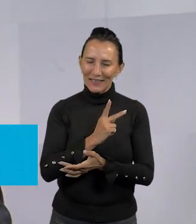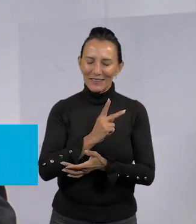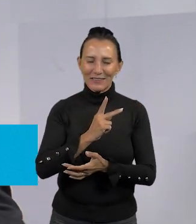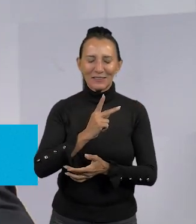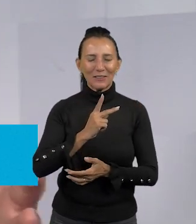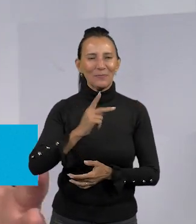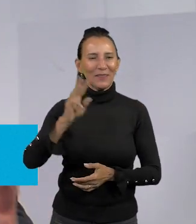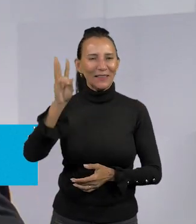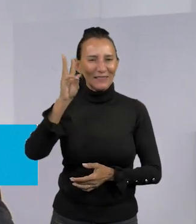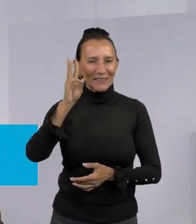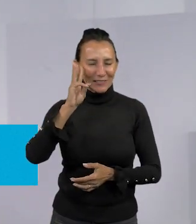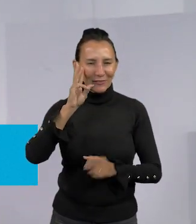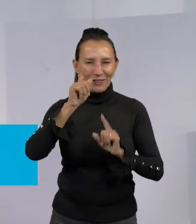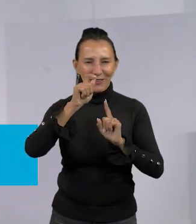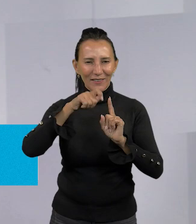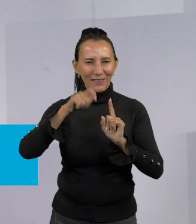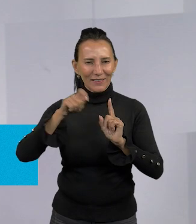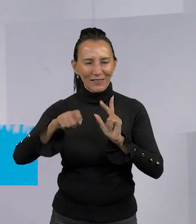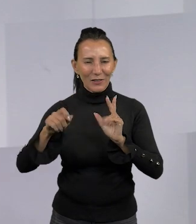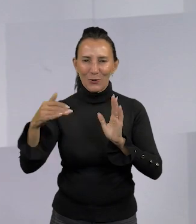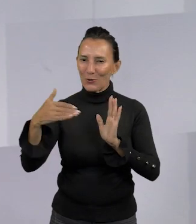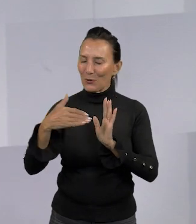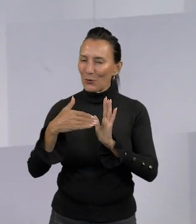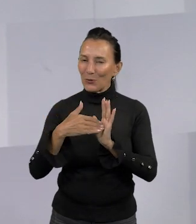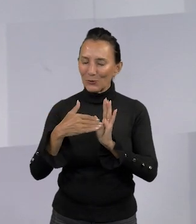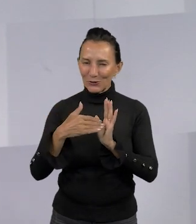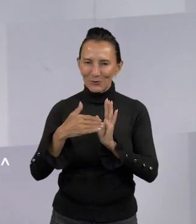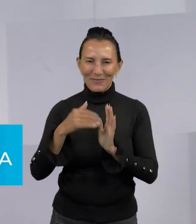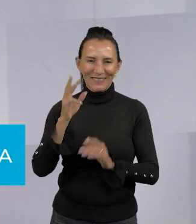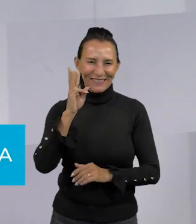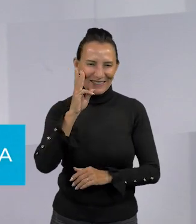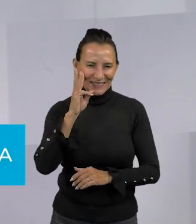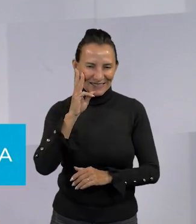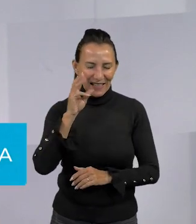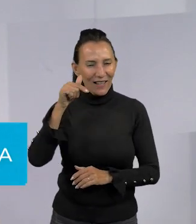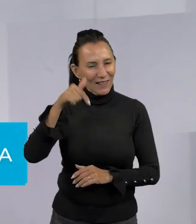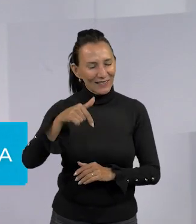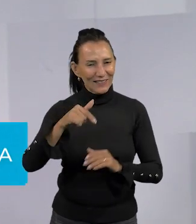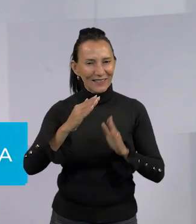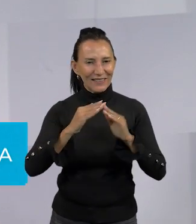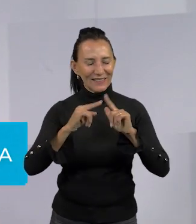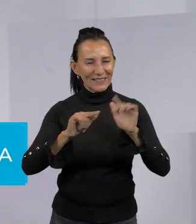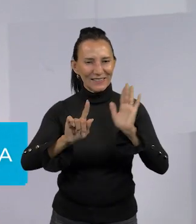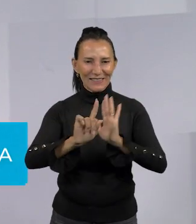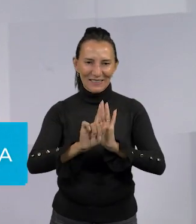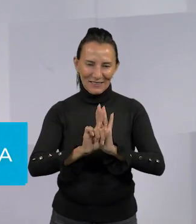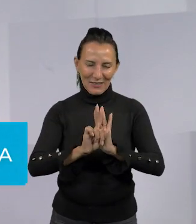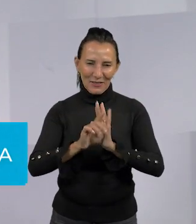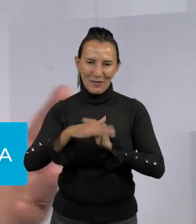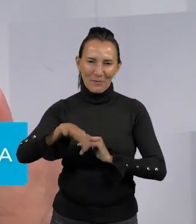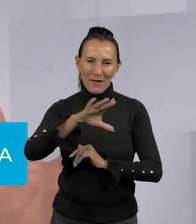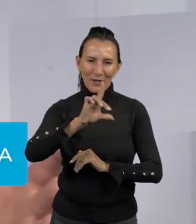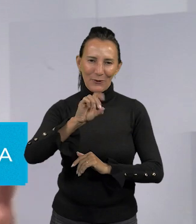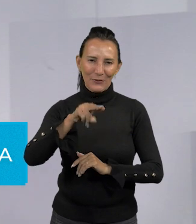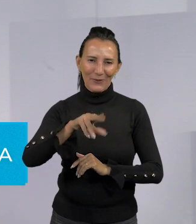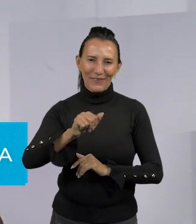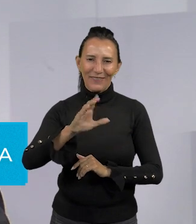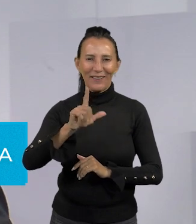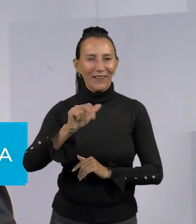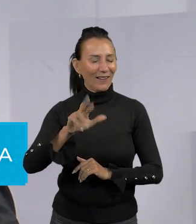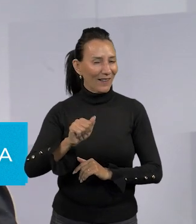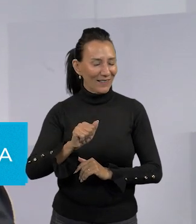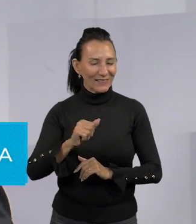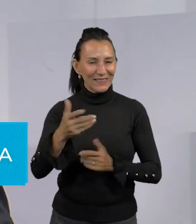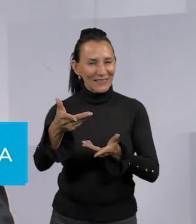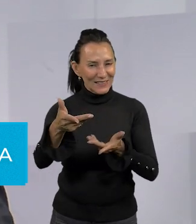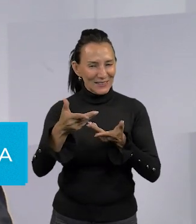aqui no templo principal da Igreja Batista Getsemani no bairro Dona Clara queremos receber você com muito carinho